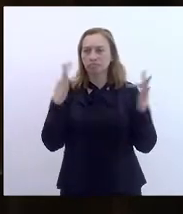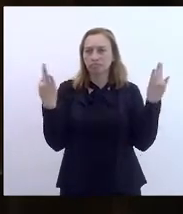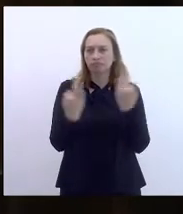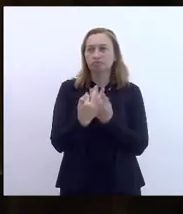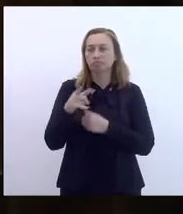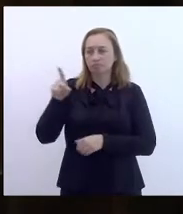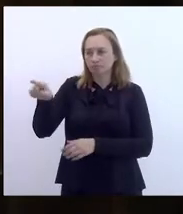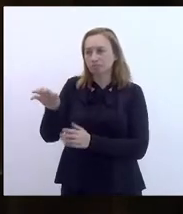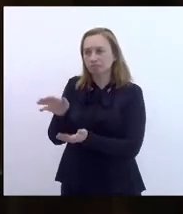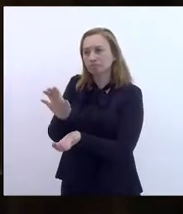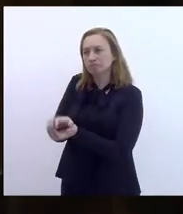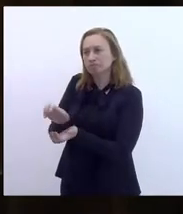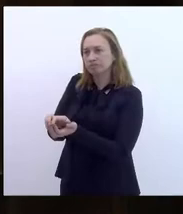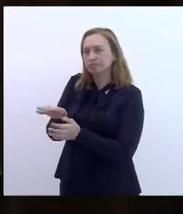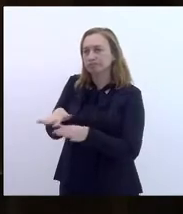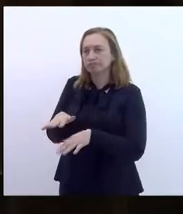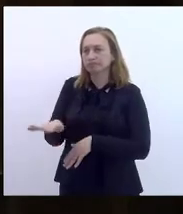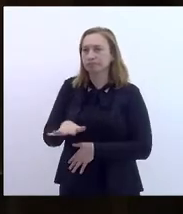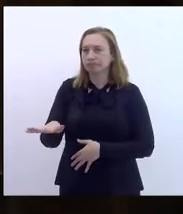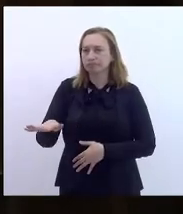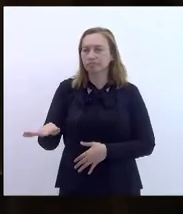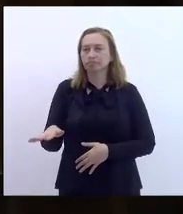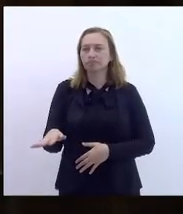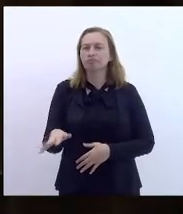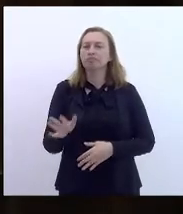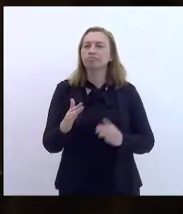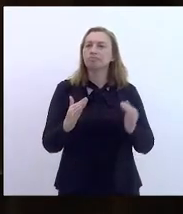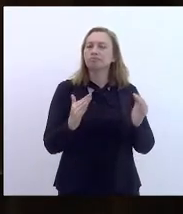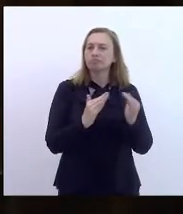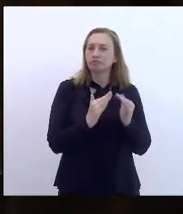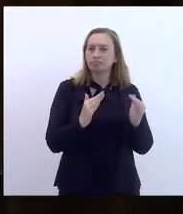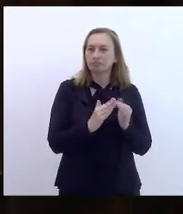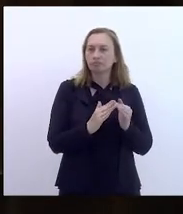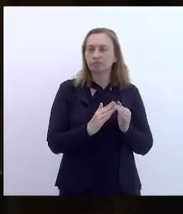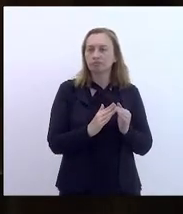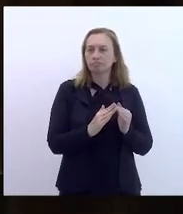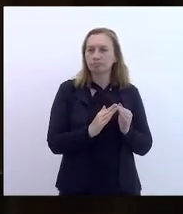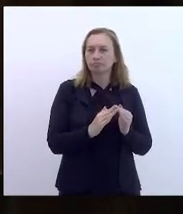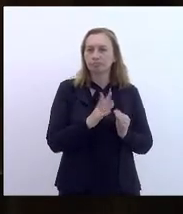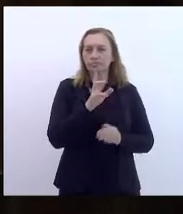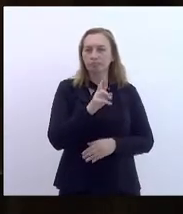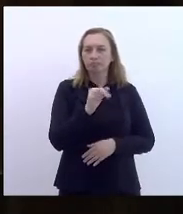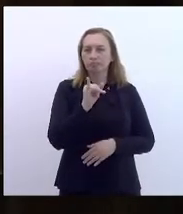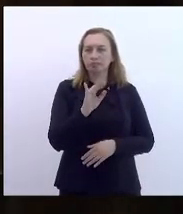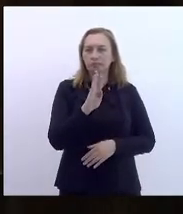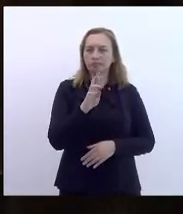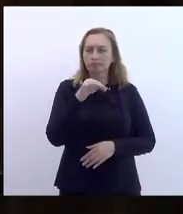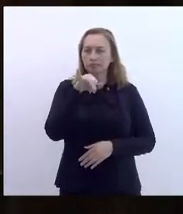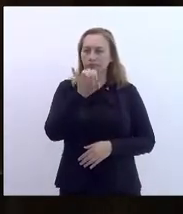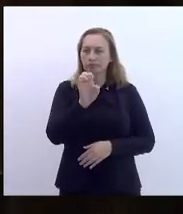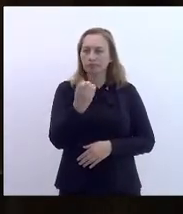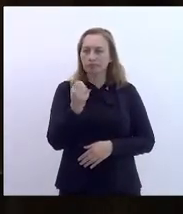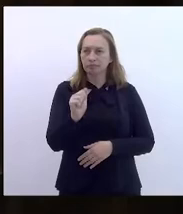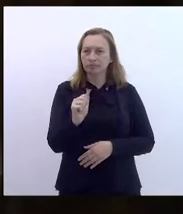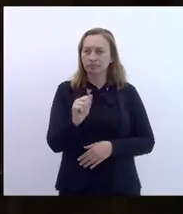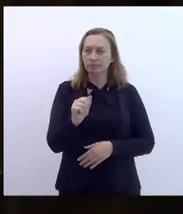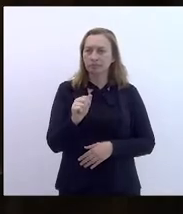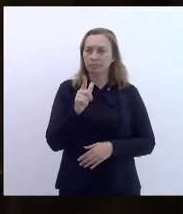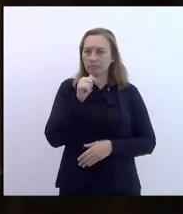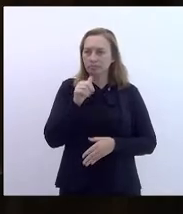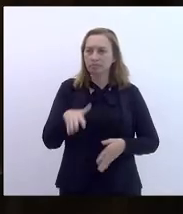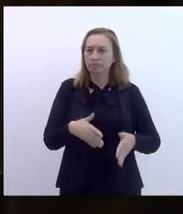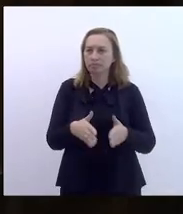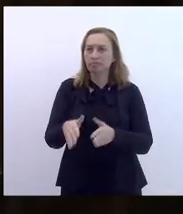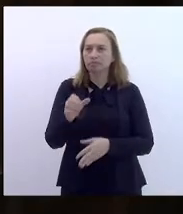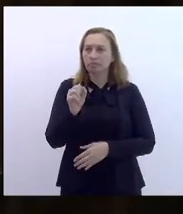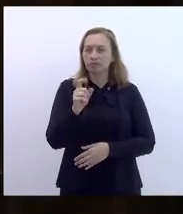moravam eu acho que iria dos barracos e palafitas ribeirinhos do Rio salgado que deságua no